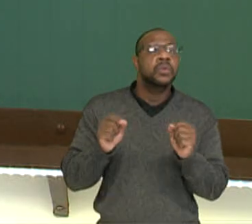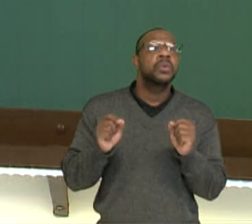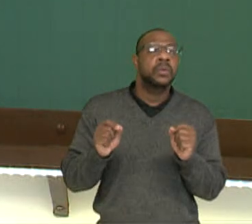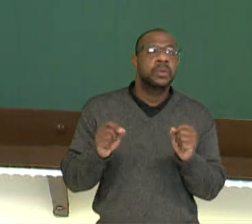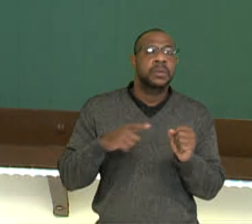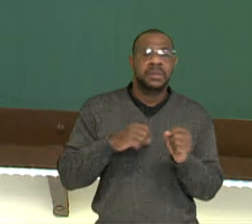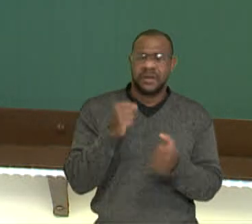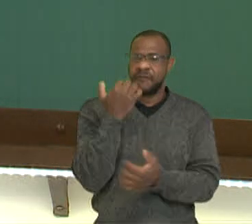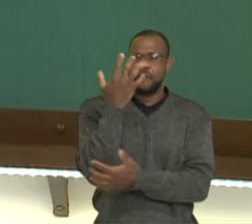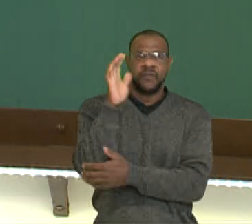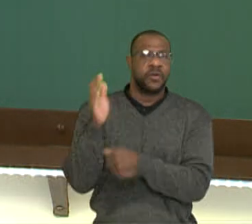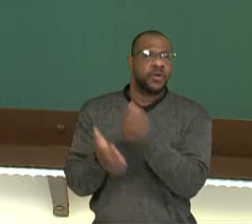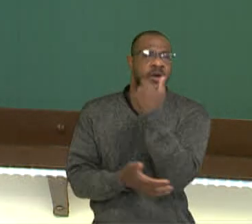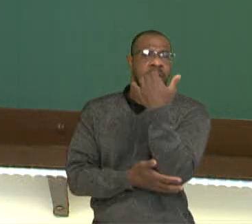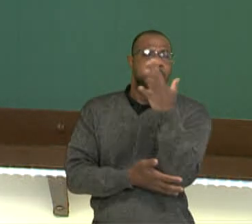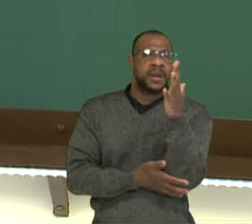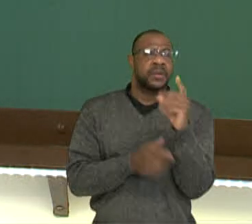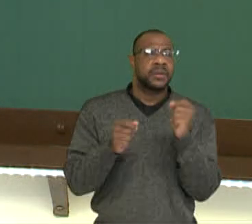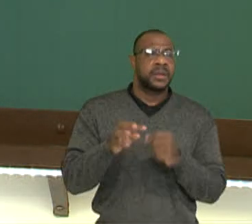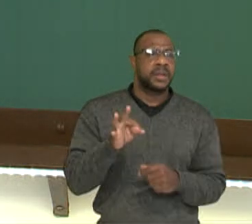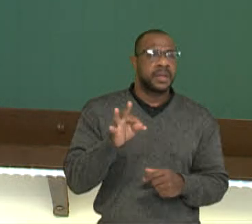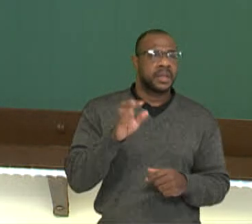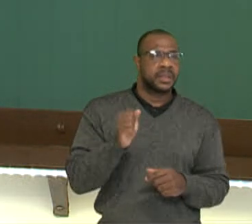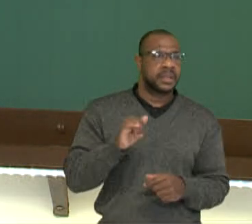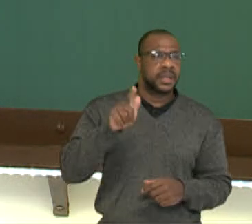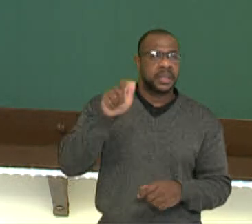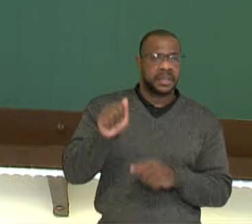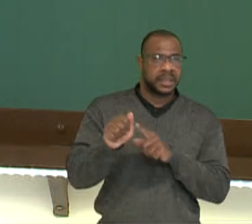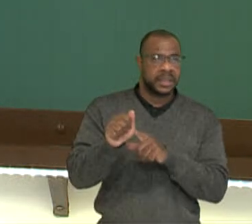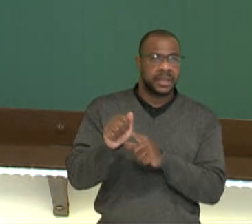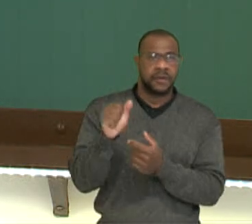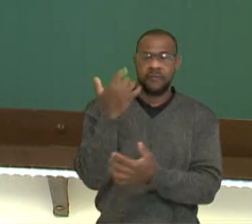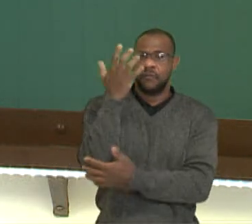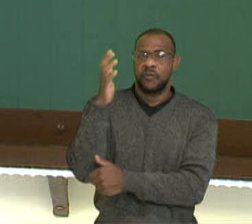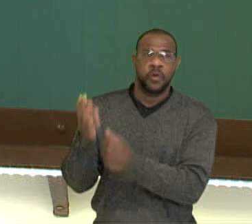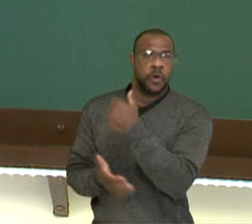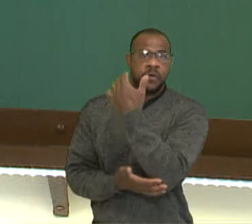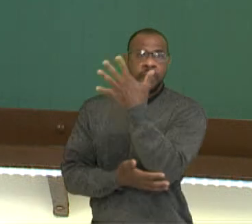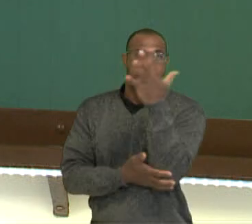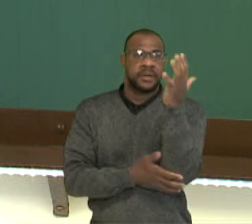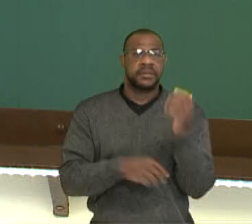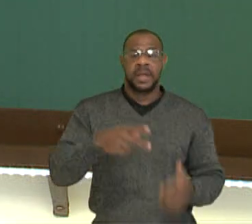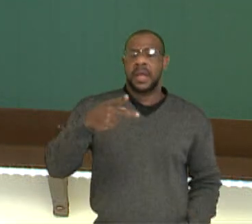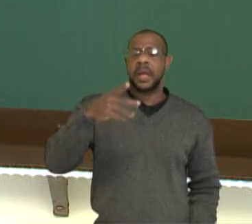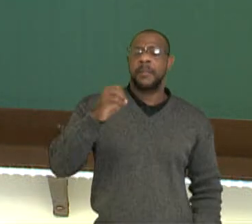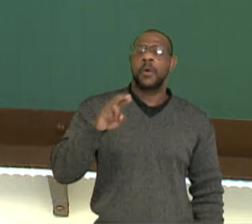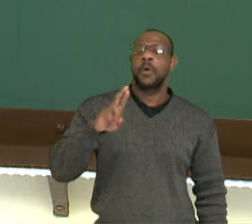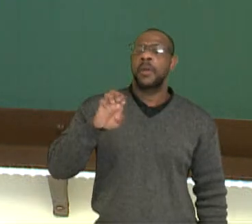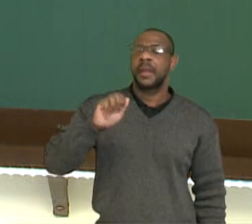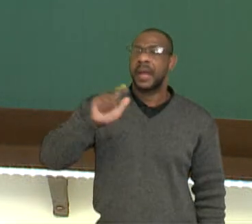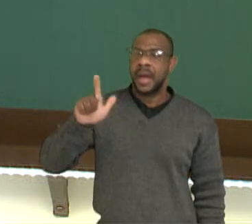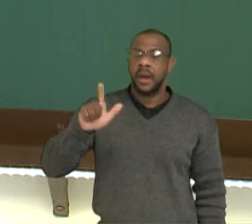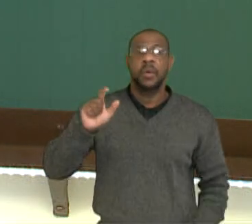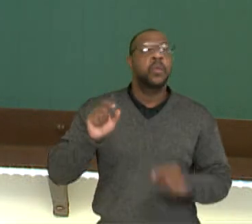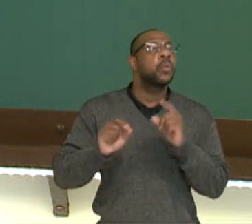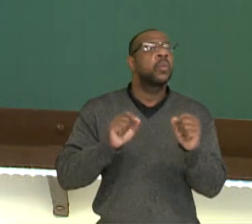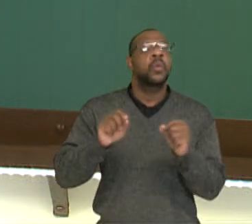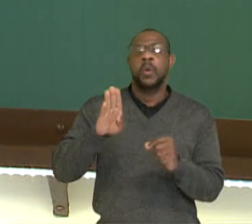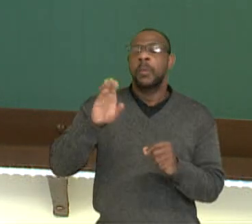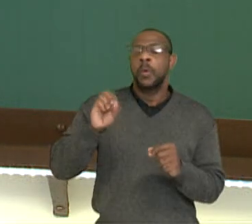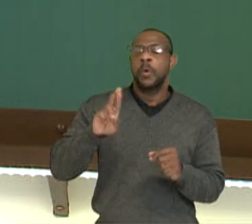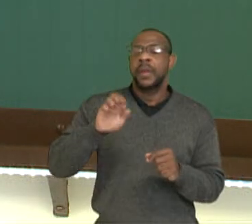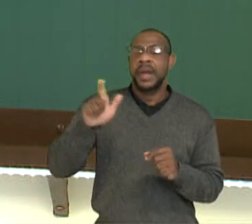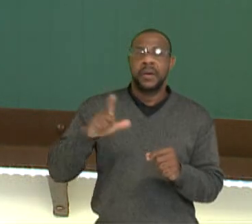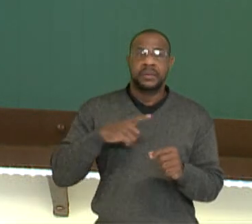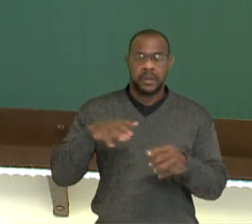nessa floresta, que é a taiga, também conhecida como floresta boreal, elas têm esse formato de